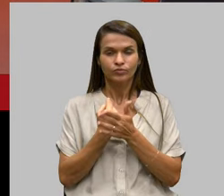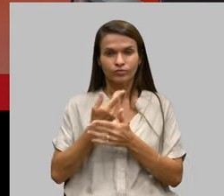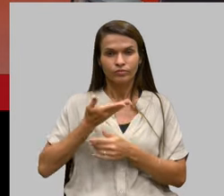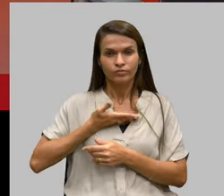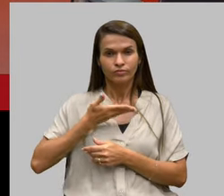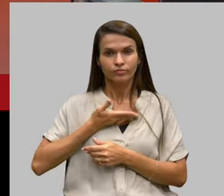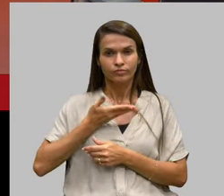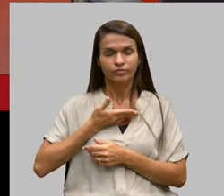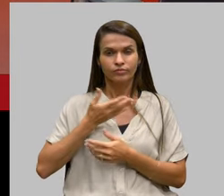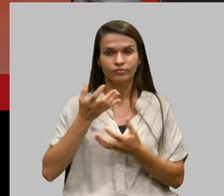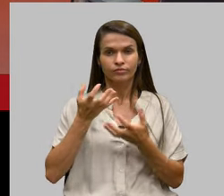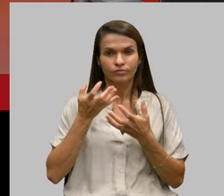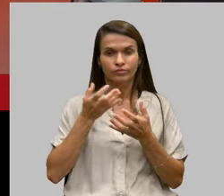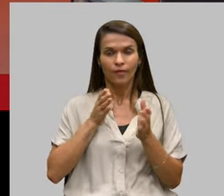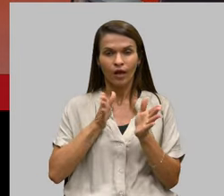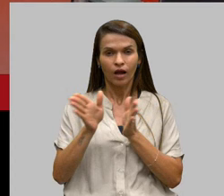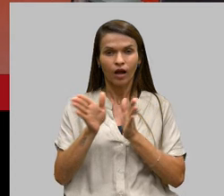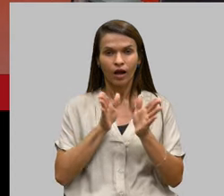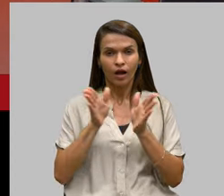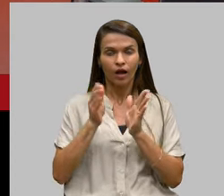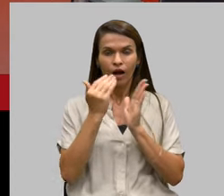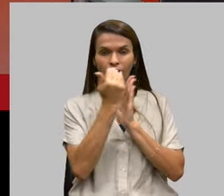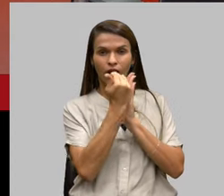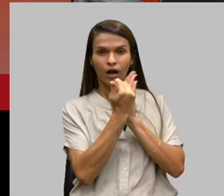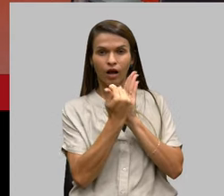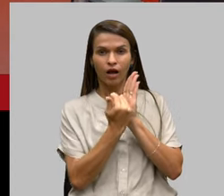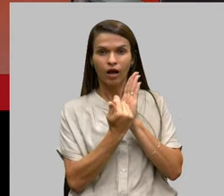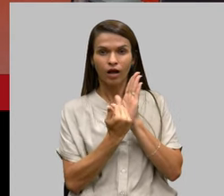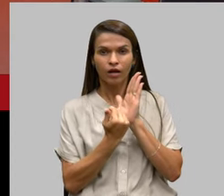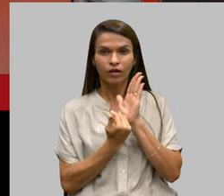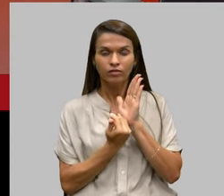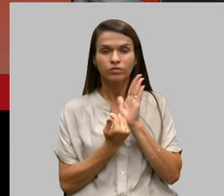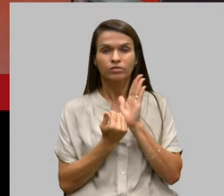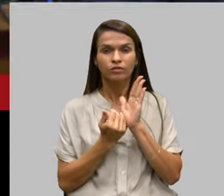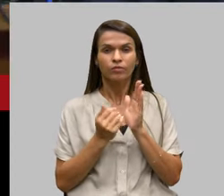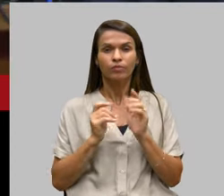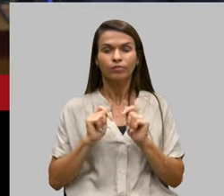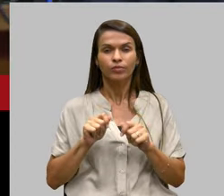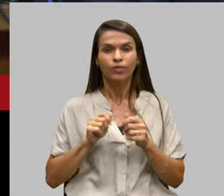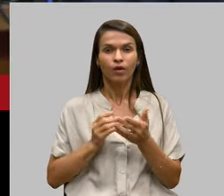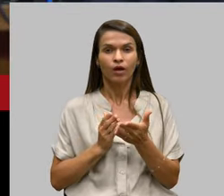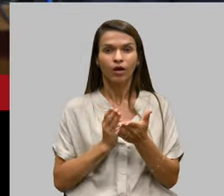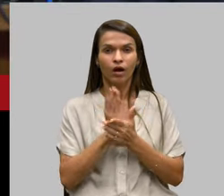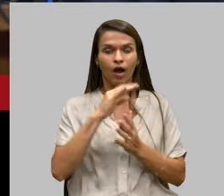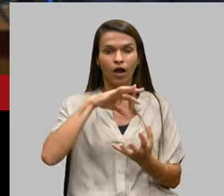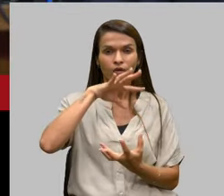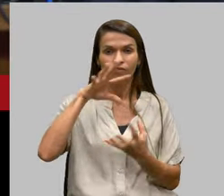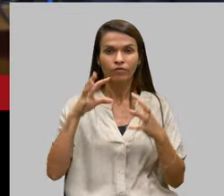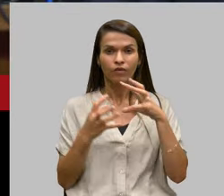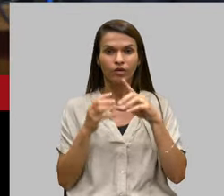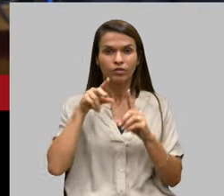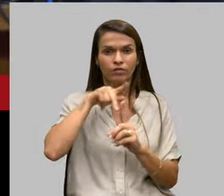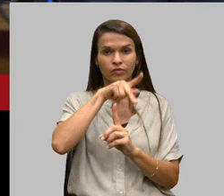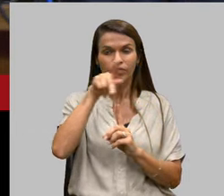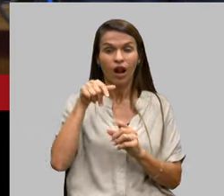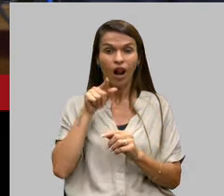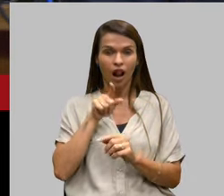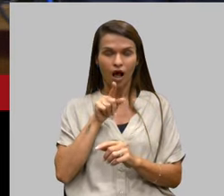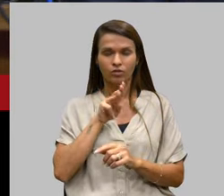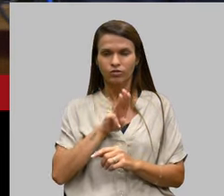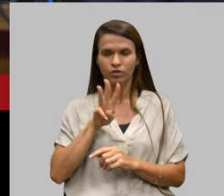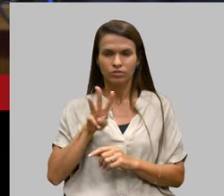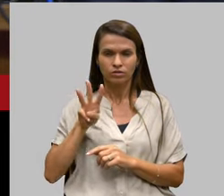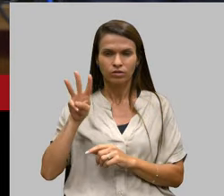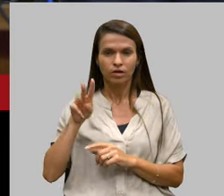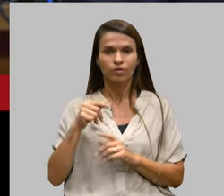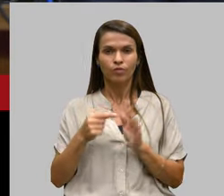quer acesso né à lista dos entes que fizer que promoveram a sua reforma da Previdência a gente tem lá no nosso site eu mostrei lá